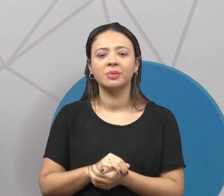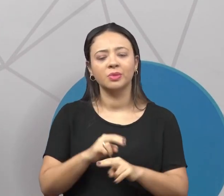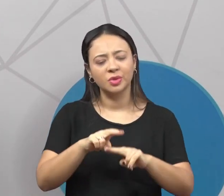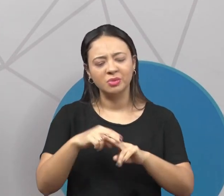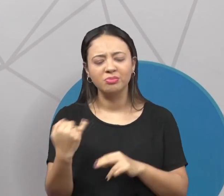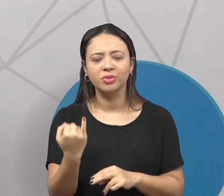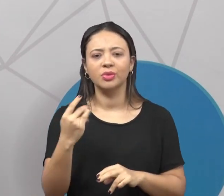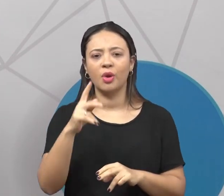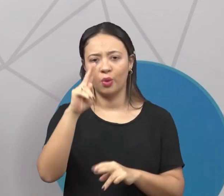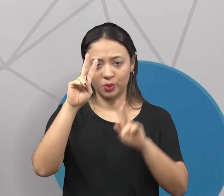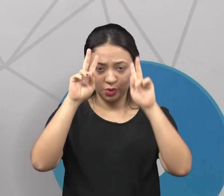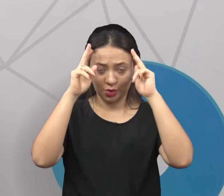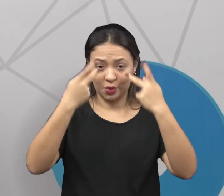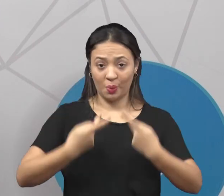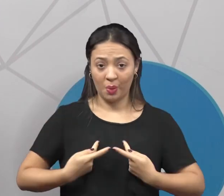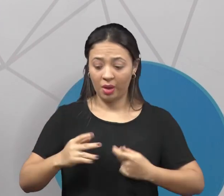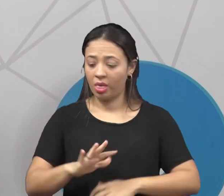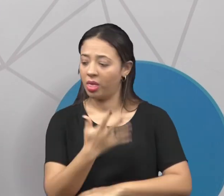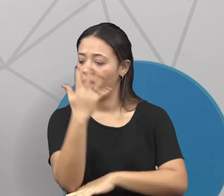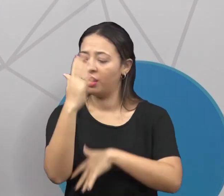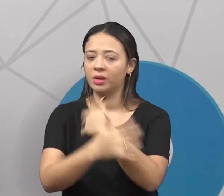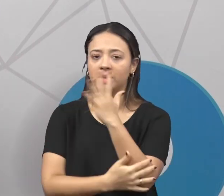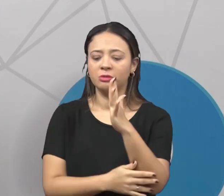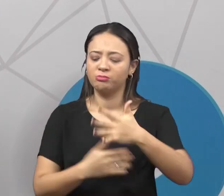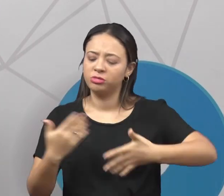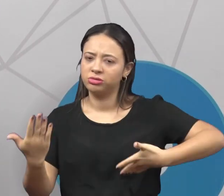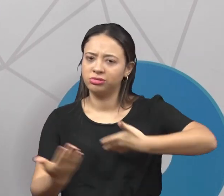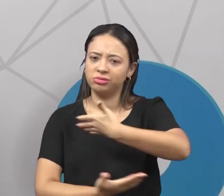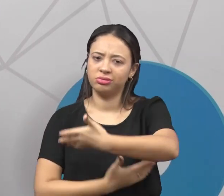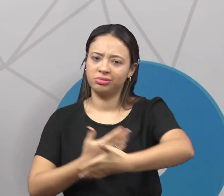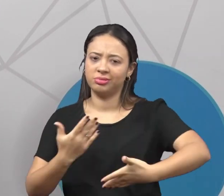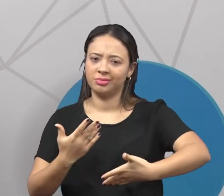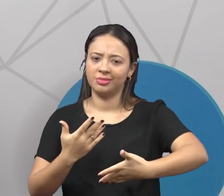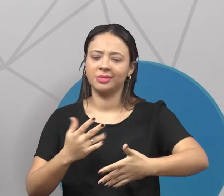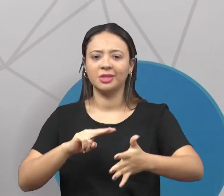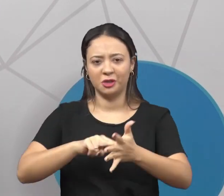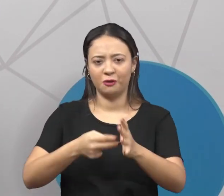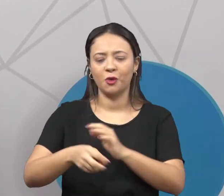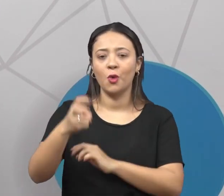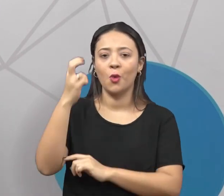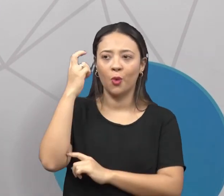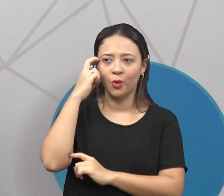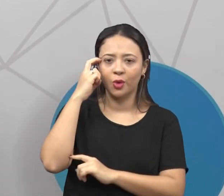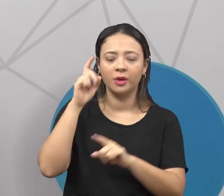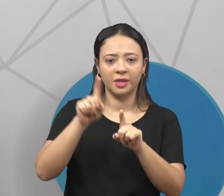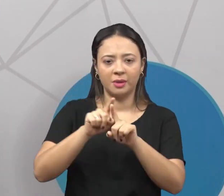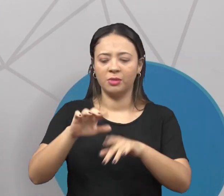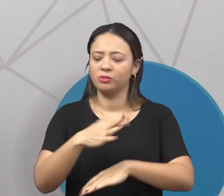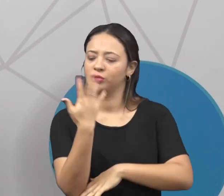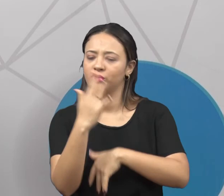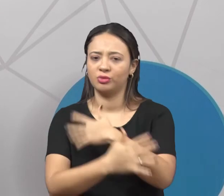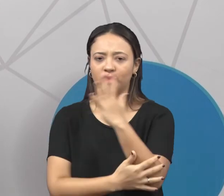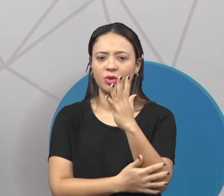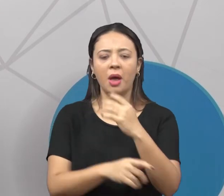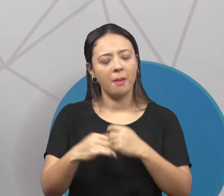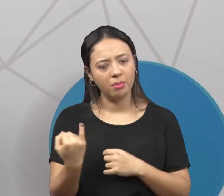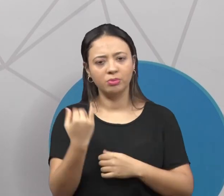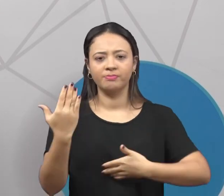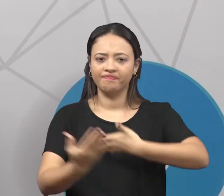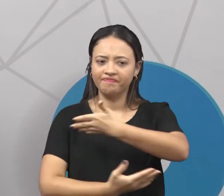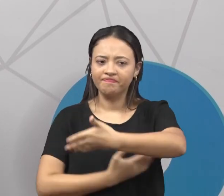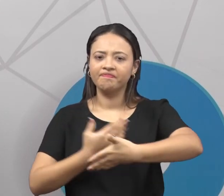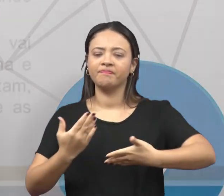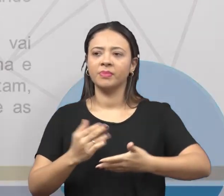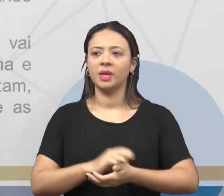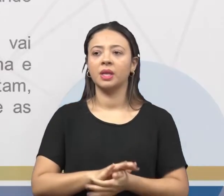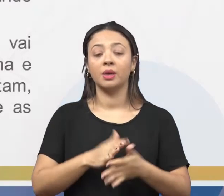do homem com a natureza, com a paisagem, né, com o mundo cultural e o mundo natural. Então, aqui eu tenho umas sugestões